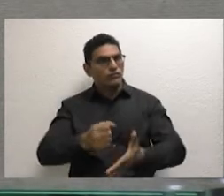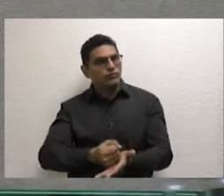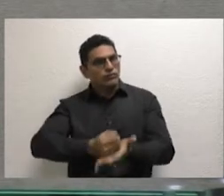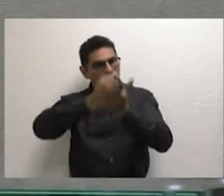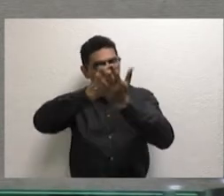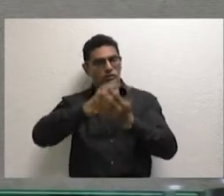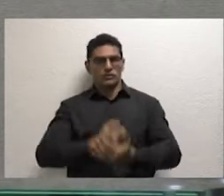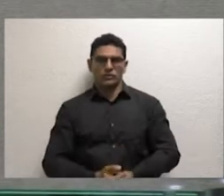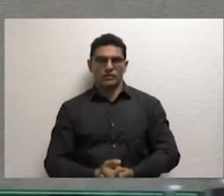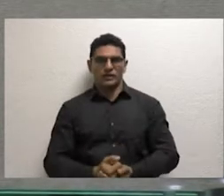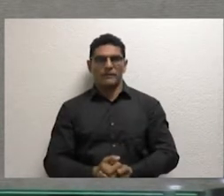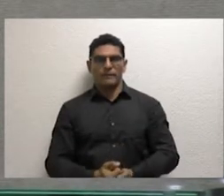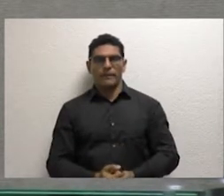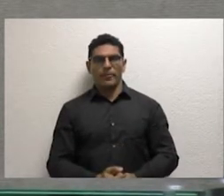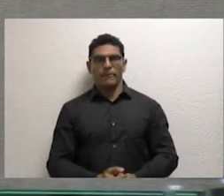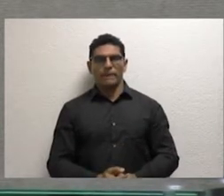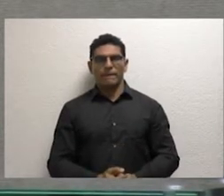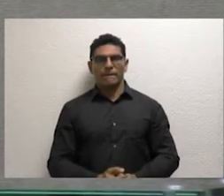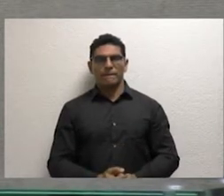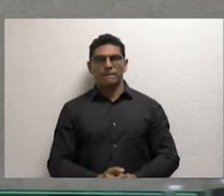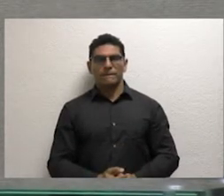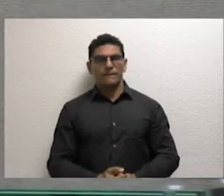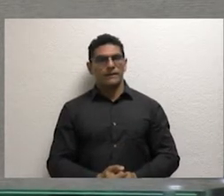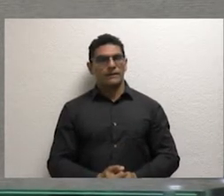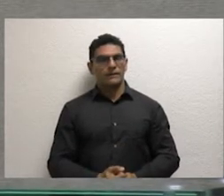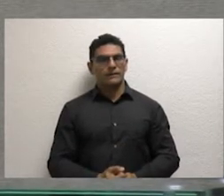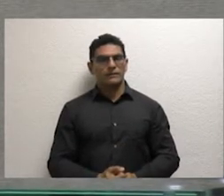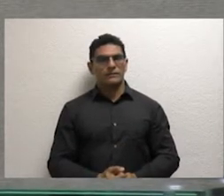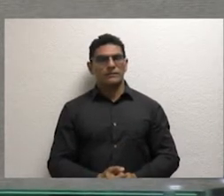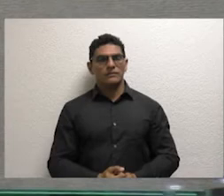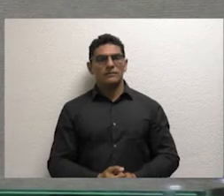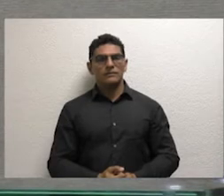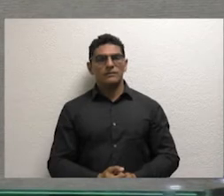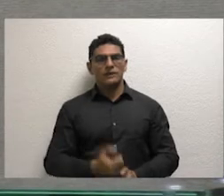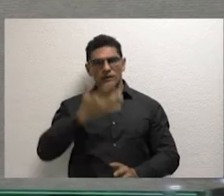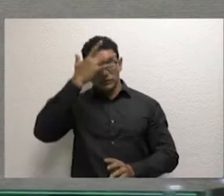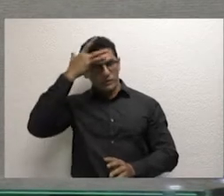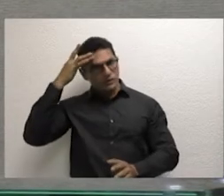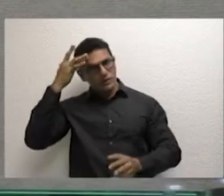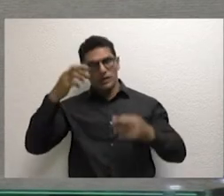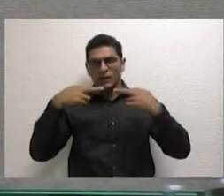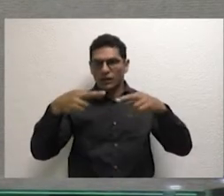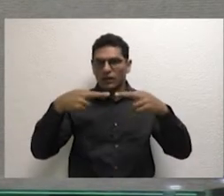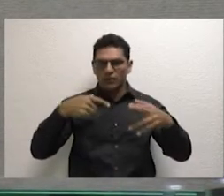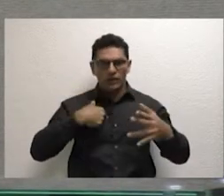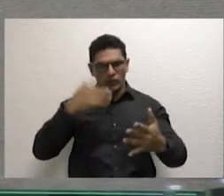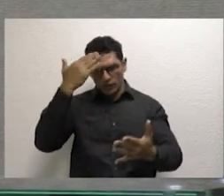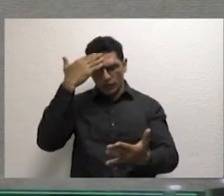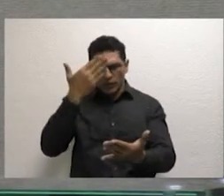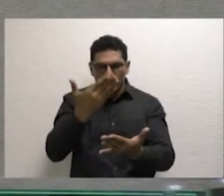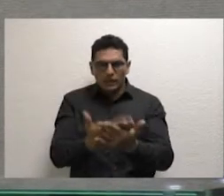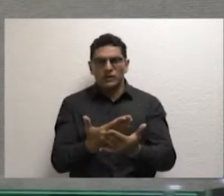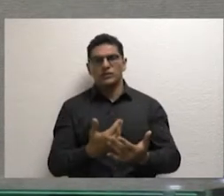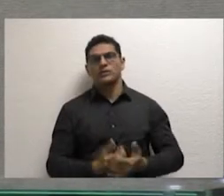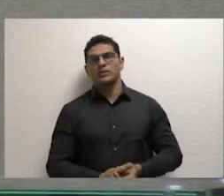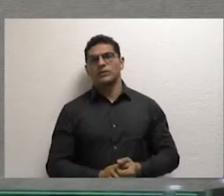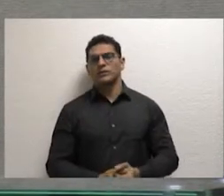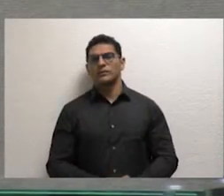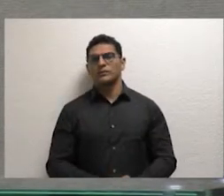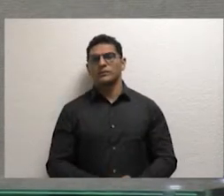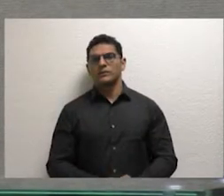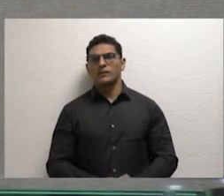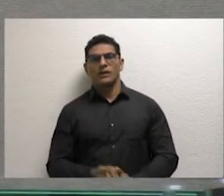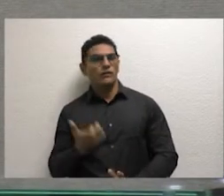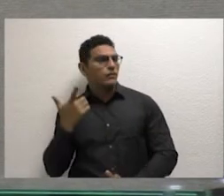está longe essa solução diferente do que as pessoas têm propagado eu acredito muito que isso será